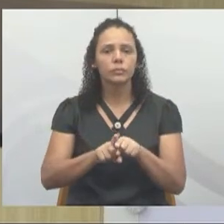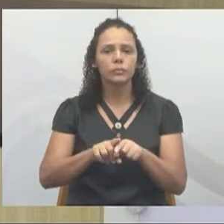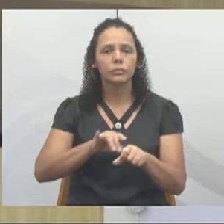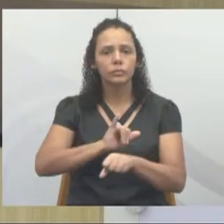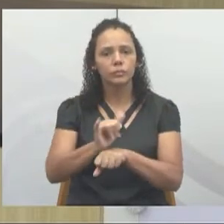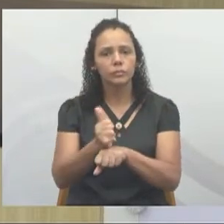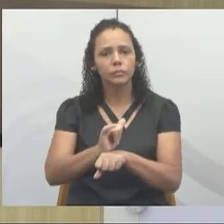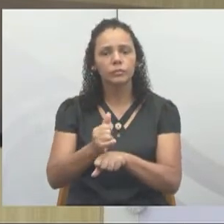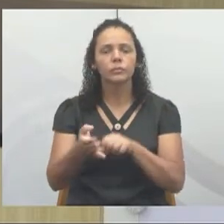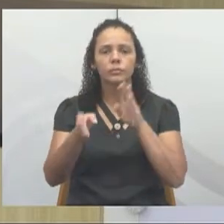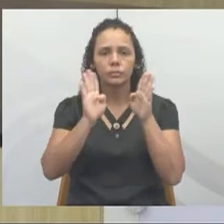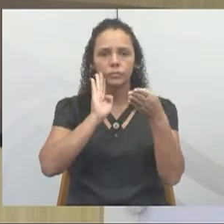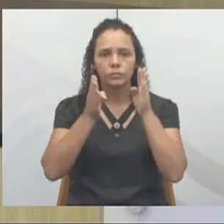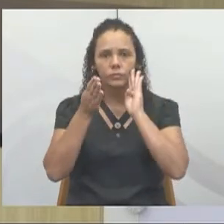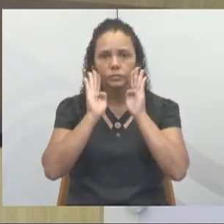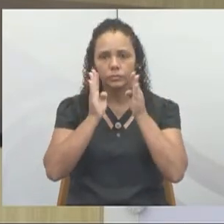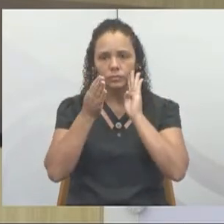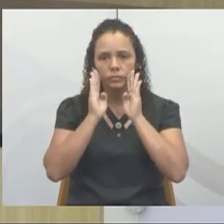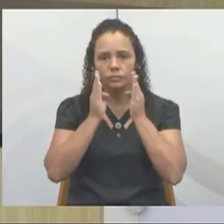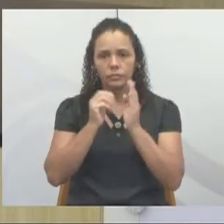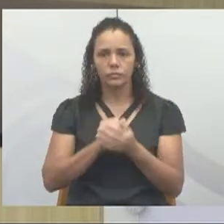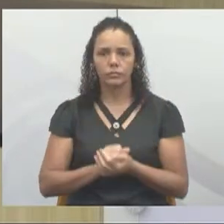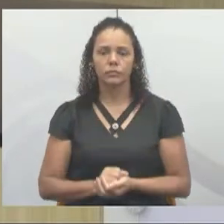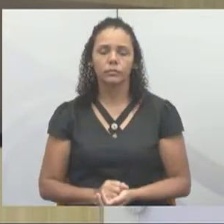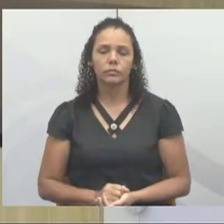YouTube e Facebook.